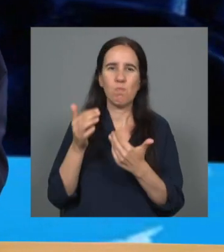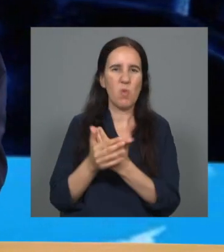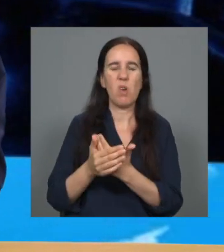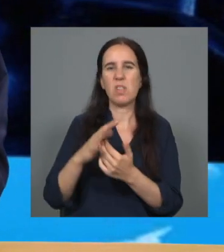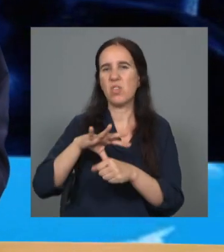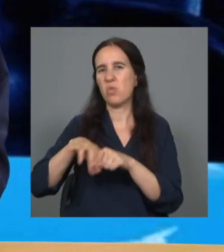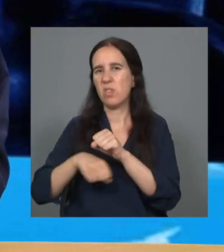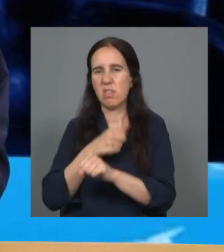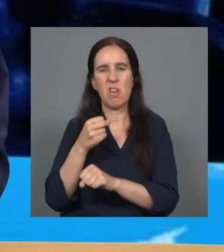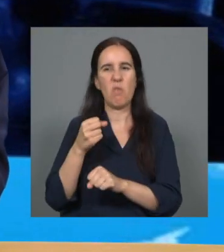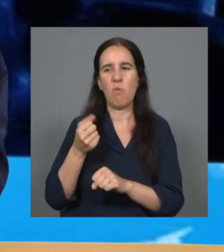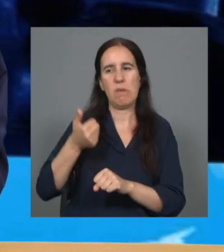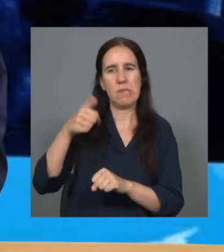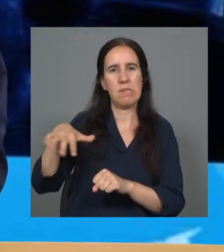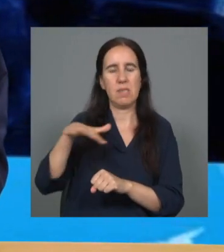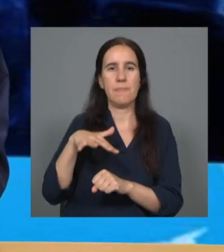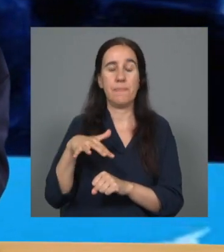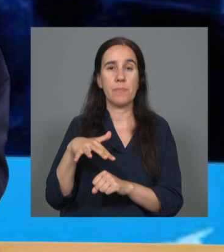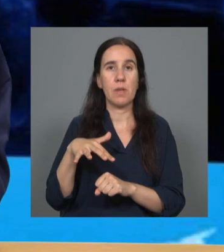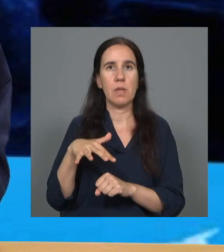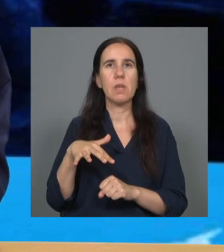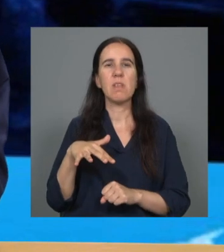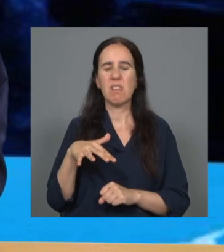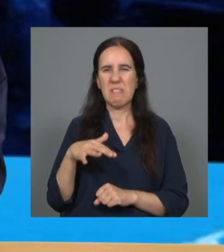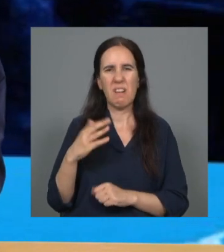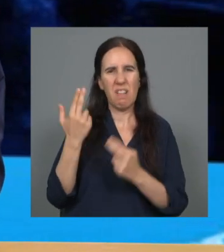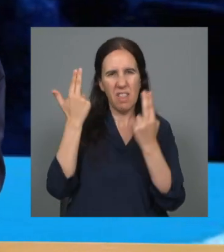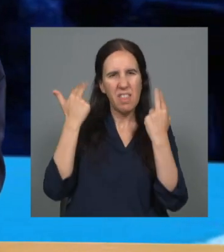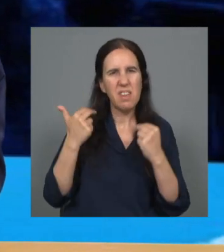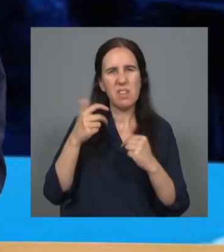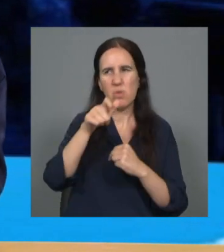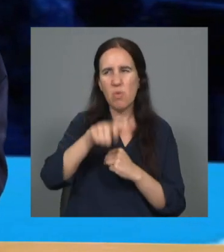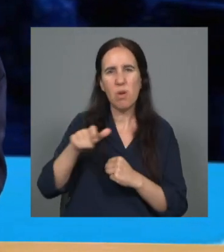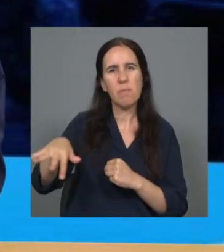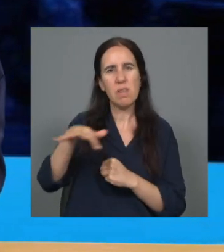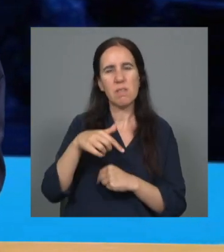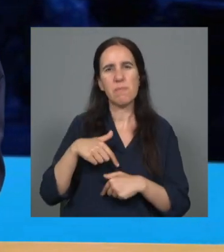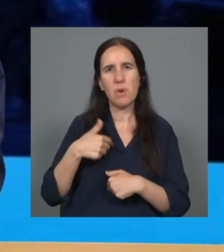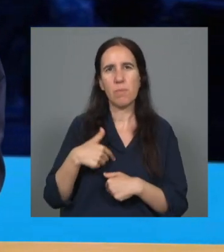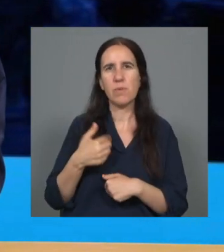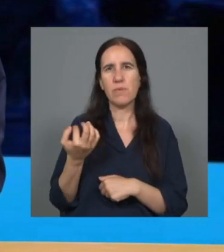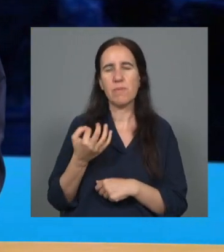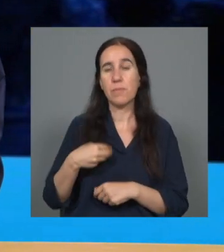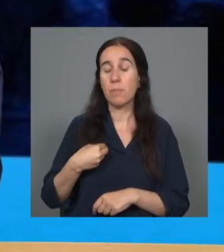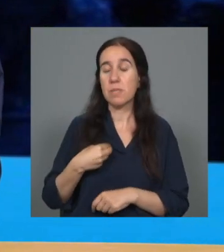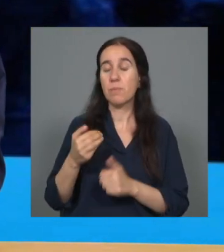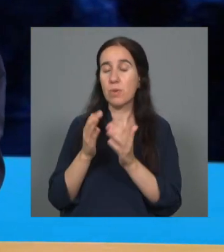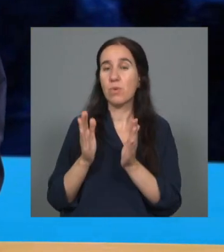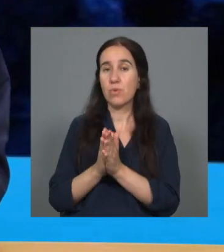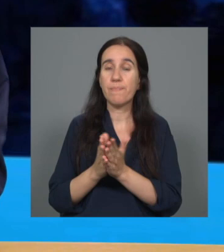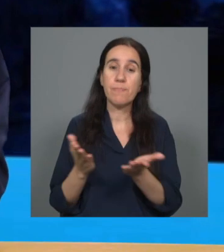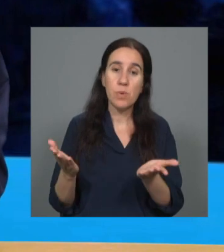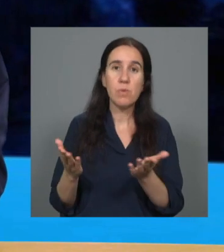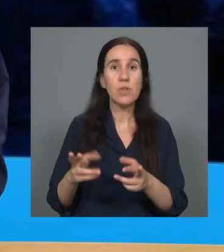destruição e o servilismo do próprio homem, que é de facto preocupante para todos. E, portanto, é